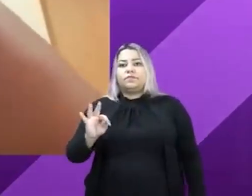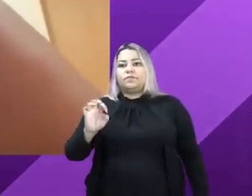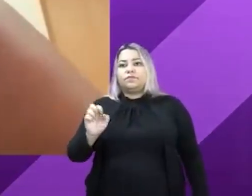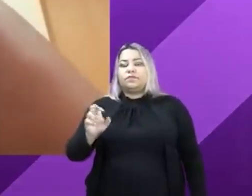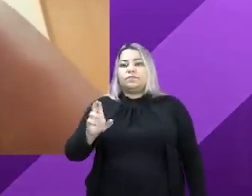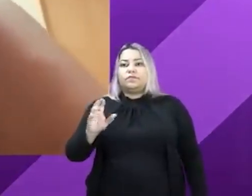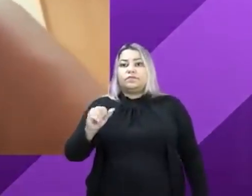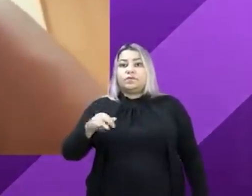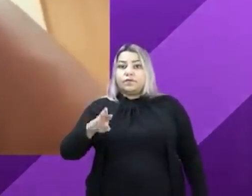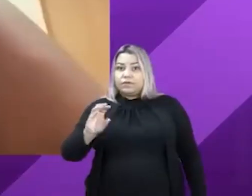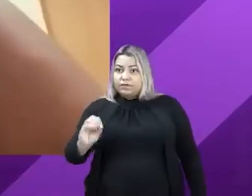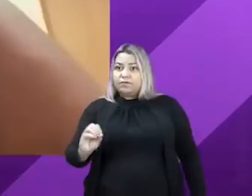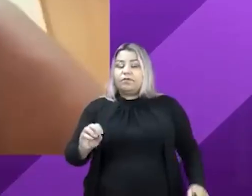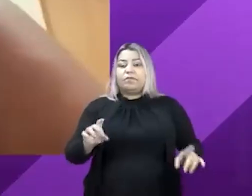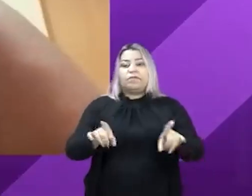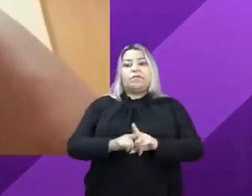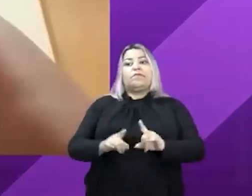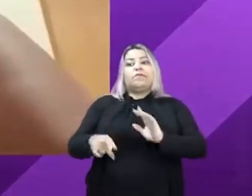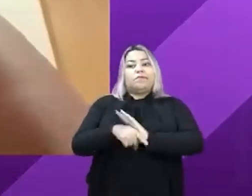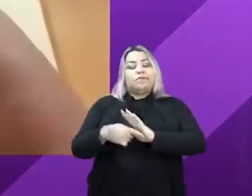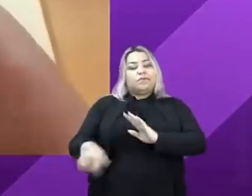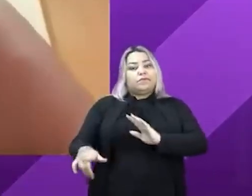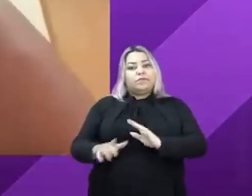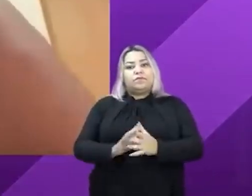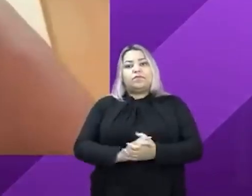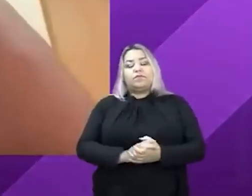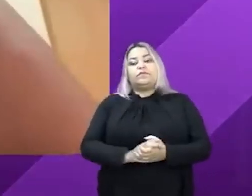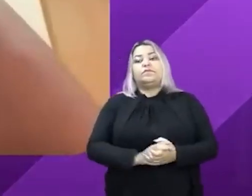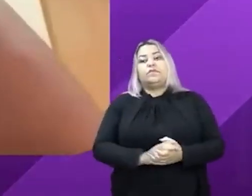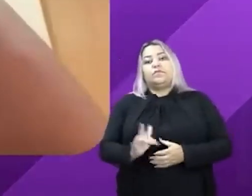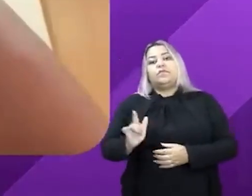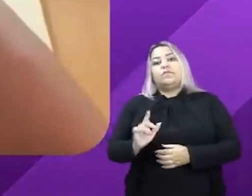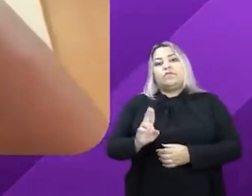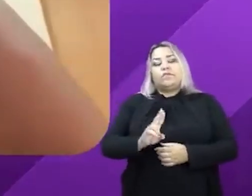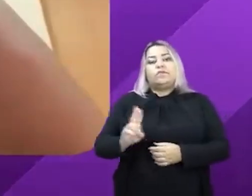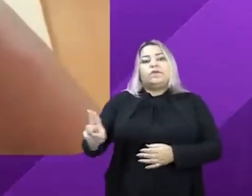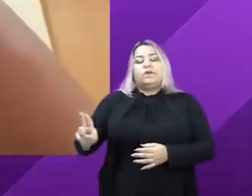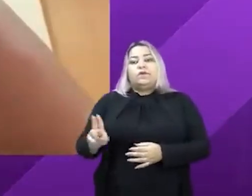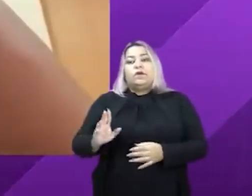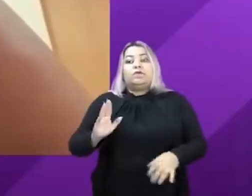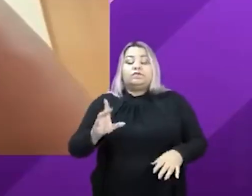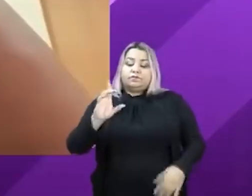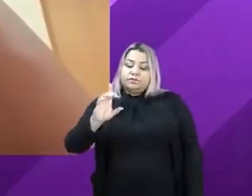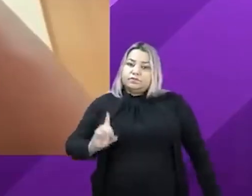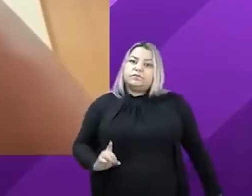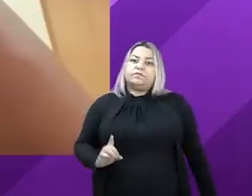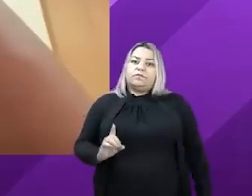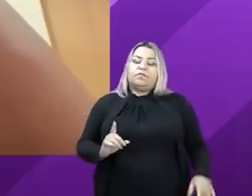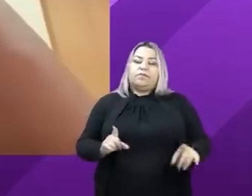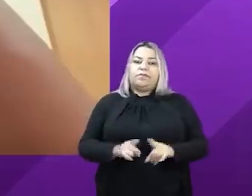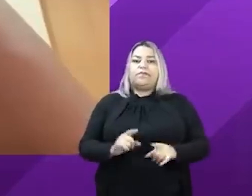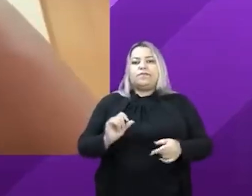Norte-Nordeste, porque como era subsídio de lá, né, teve que ter o nome de lá. Mas aí eu fui a diretora executiva, a gente